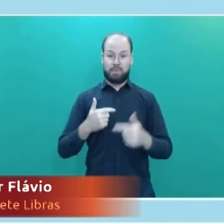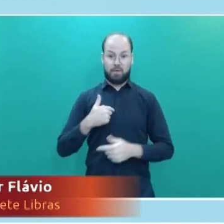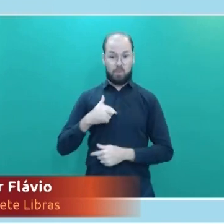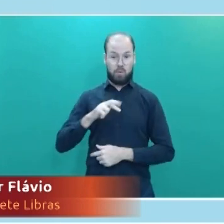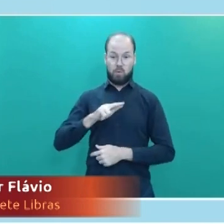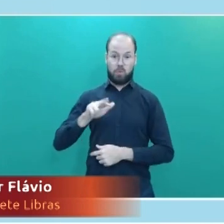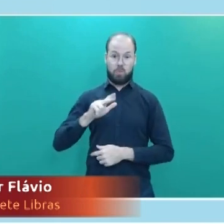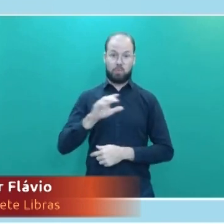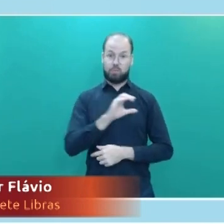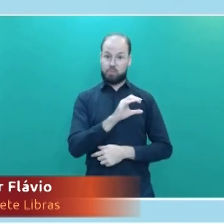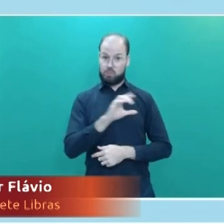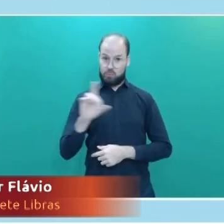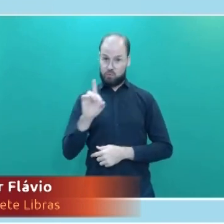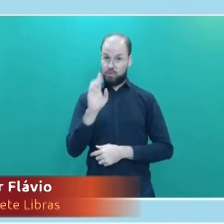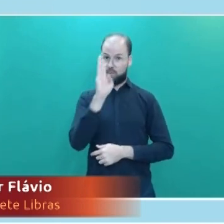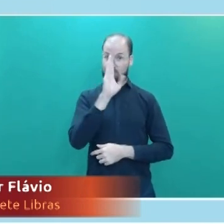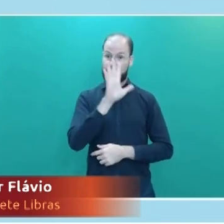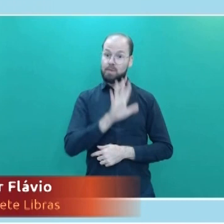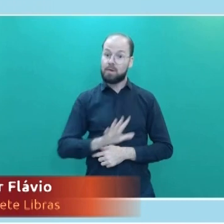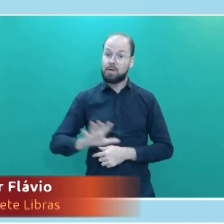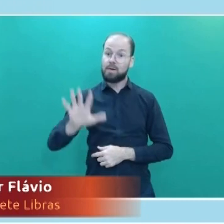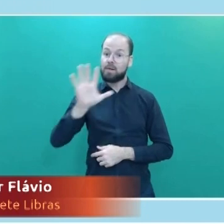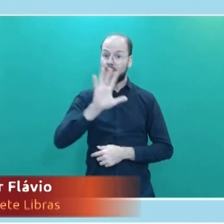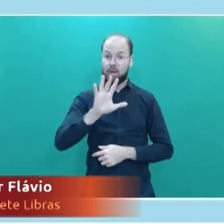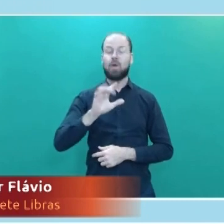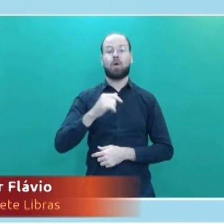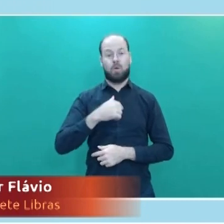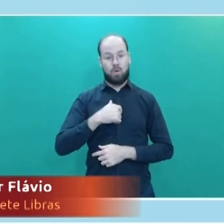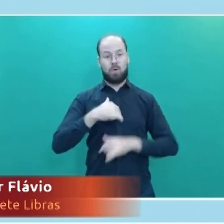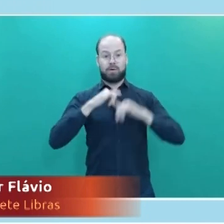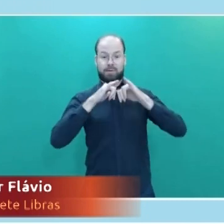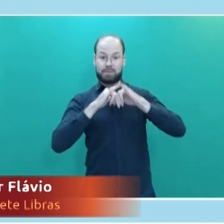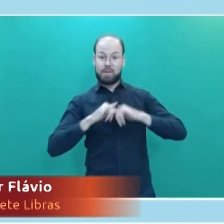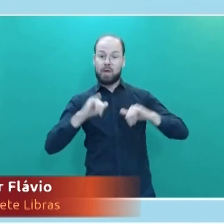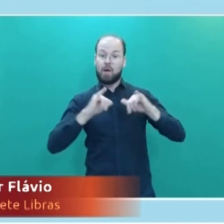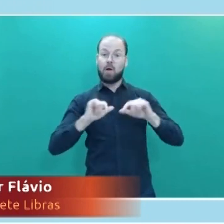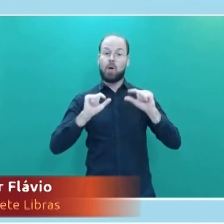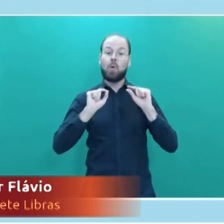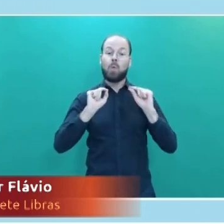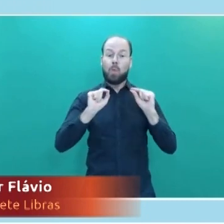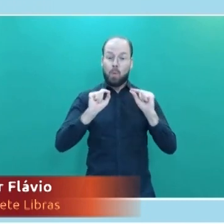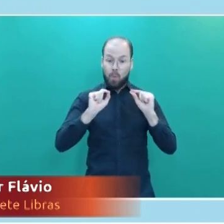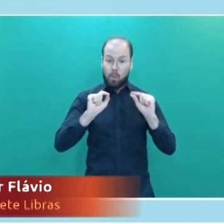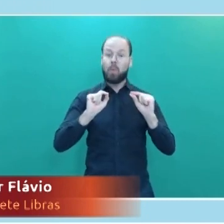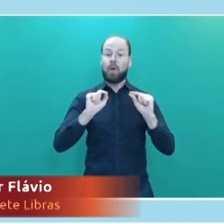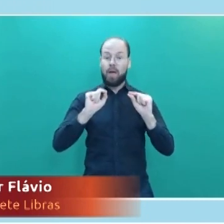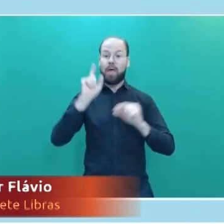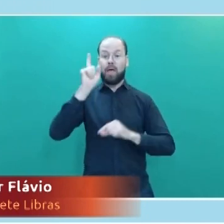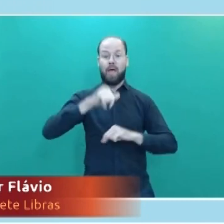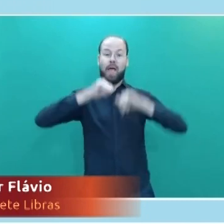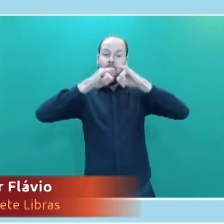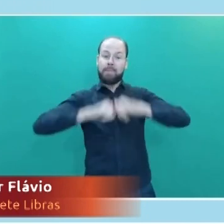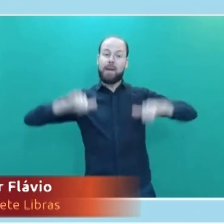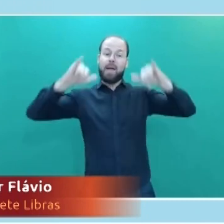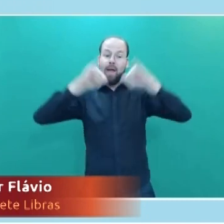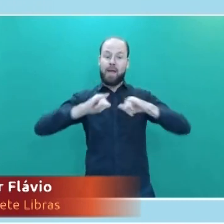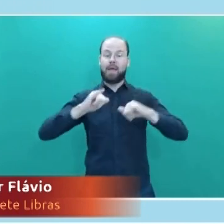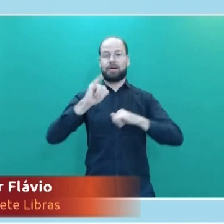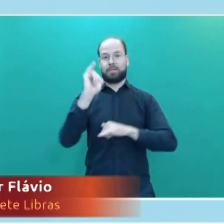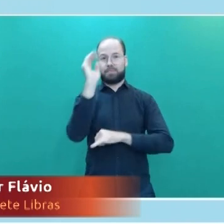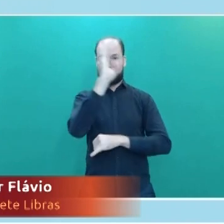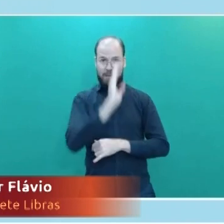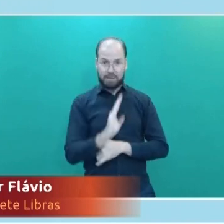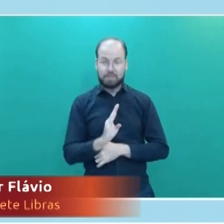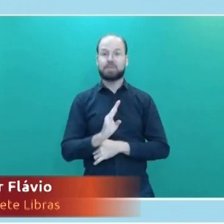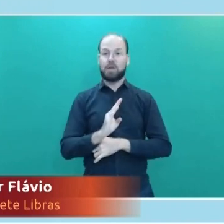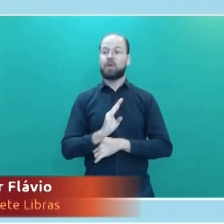coordenador nacional, não somente da campanha nacional da CPT contra o trabalho escravo, eu falo a partir do Tocantins, né, que